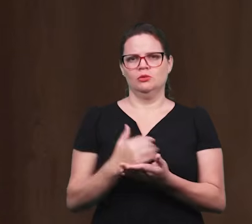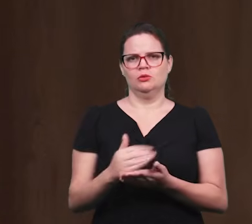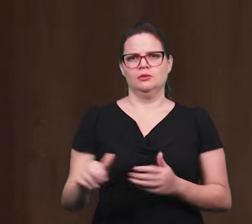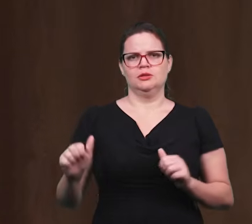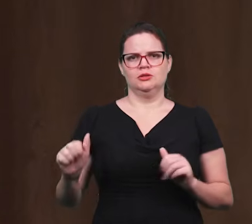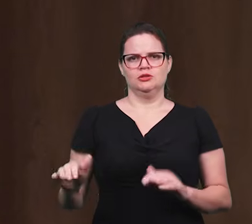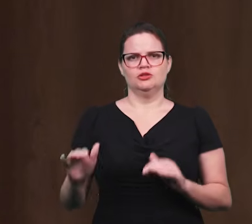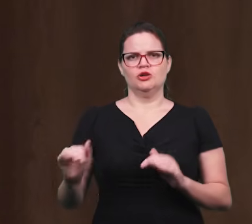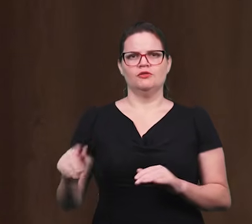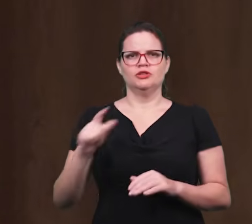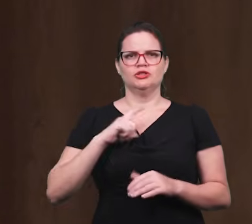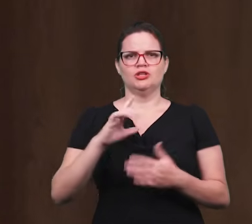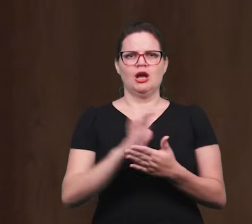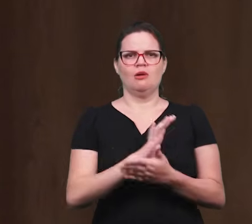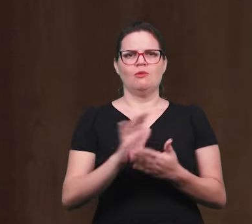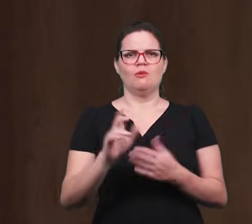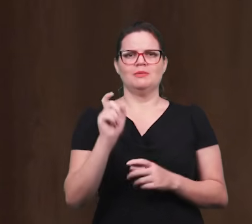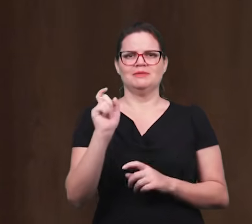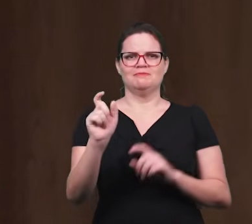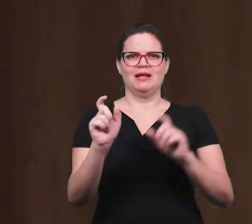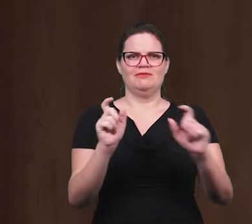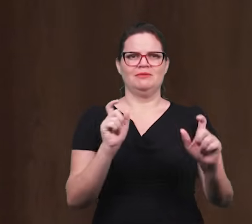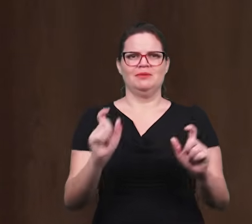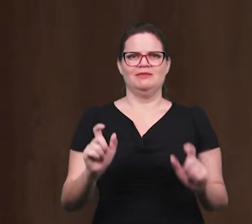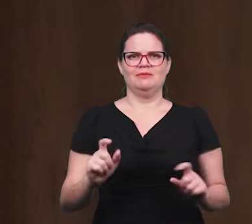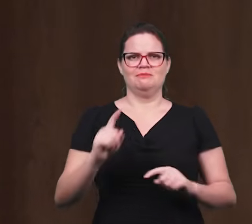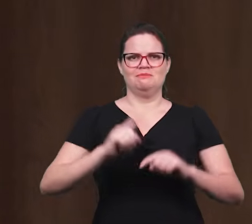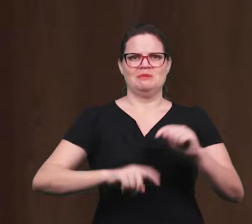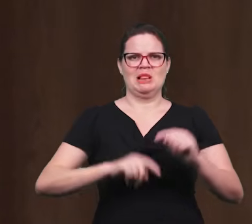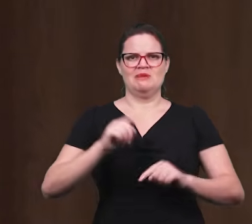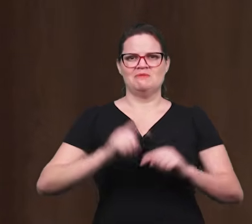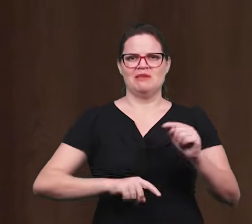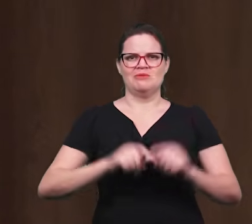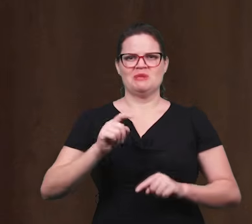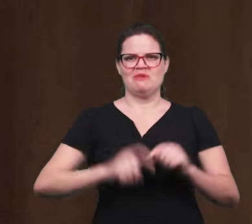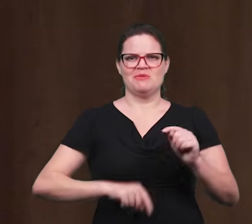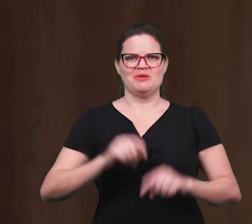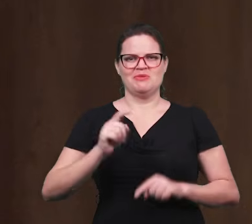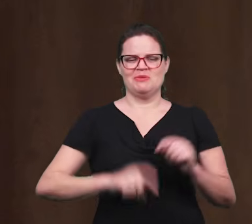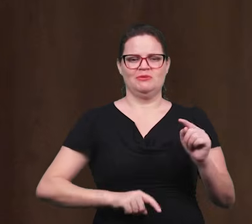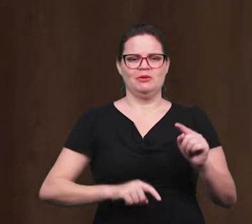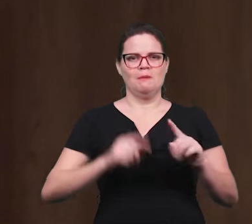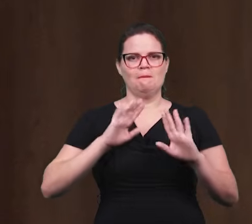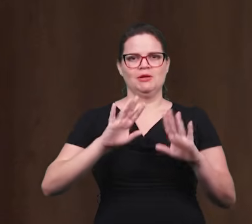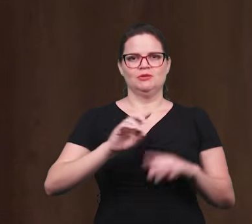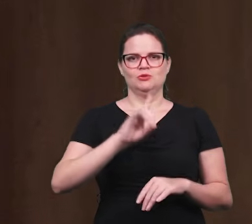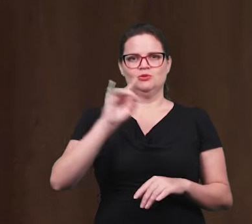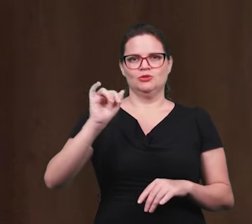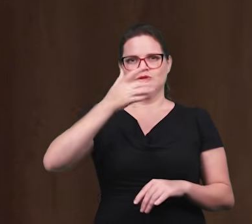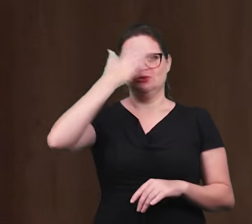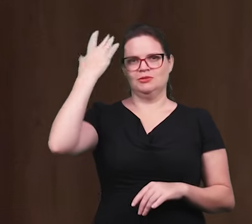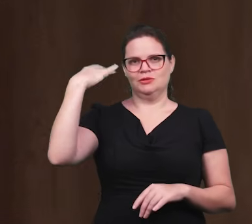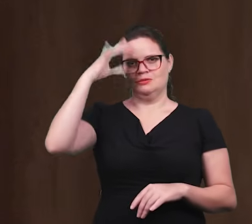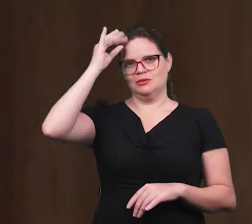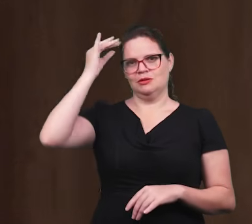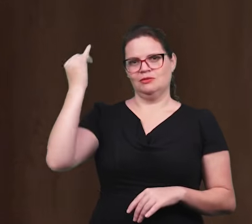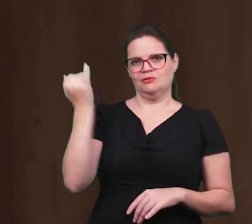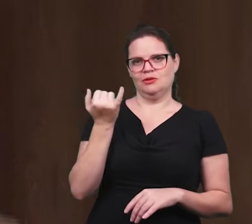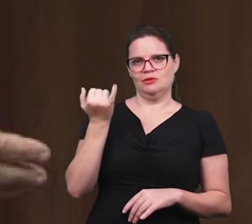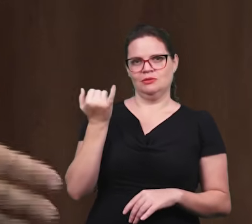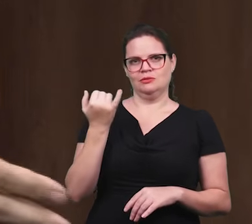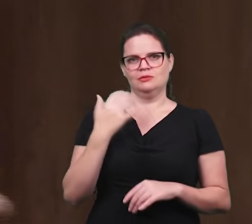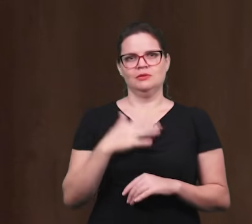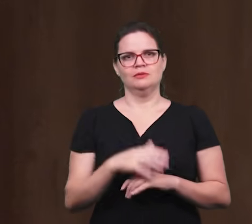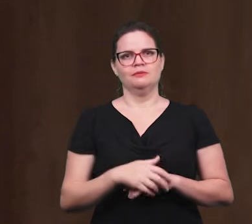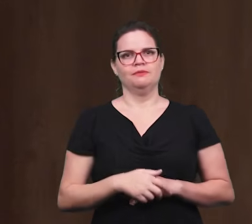aprender aquelas expressões. Mas um dia o Espírito Santo falou comigo assim, quer dizer que o que